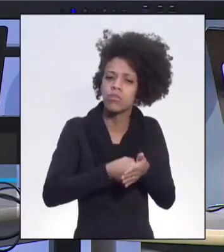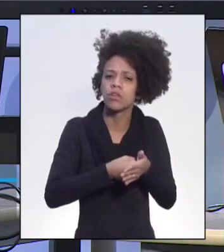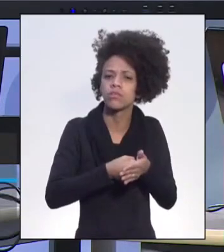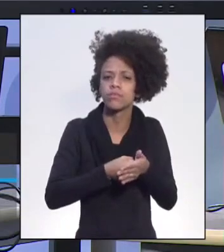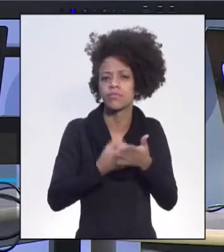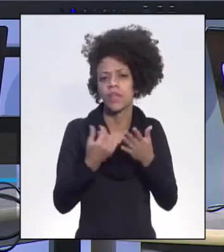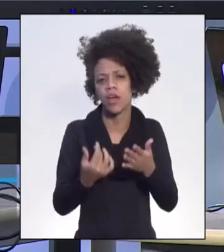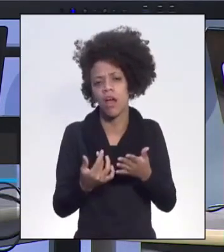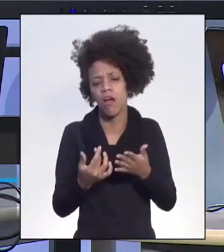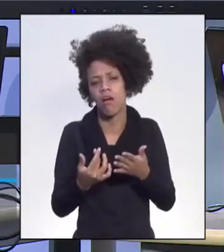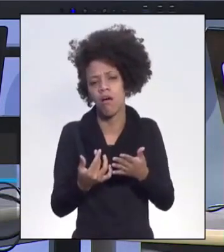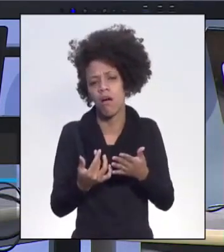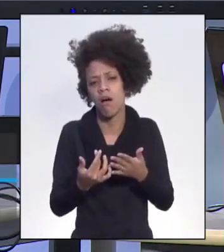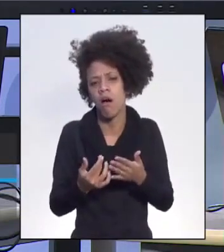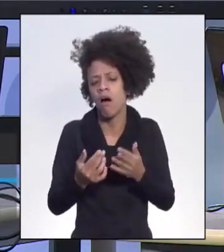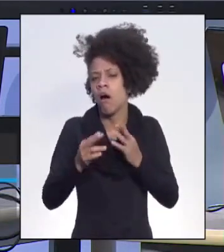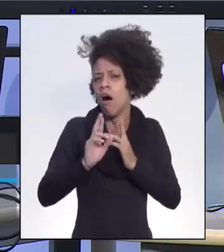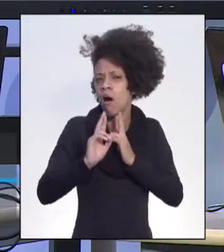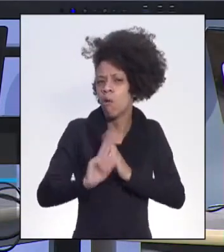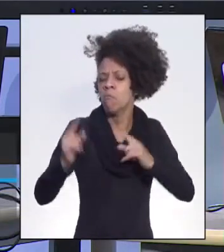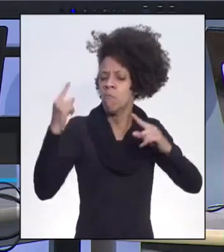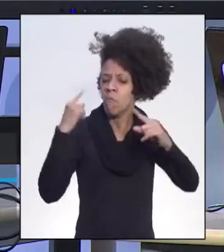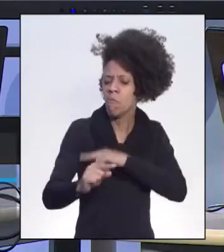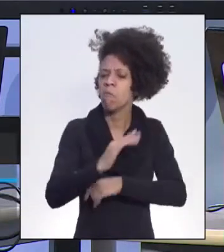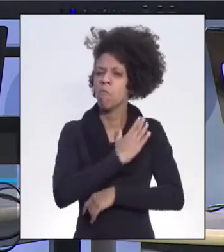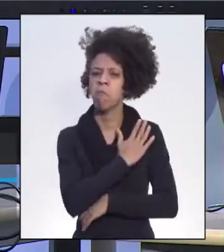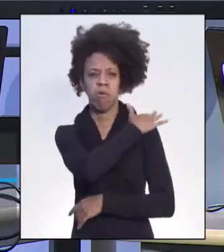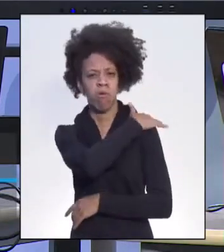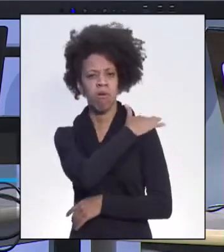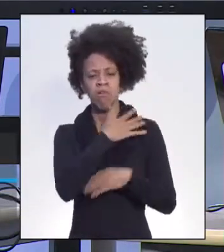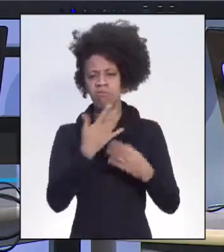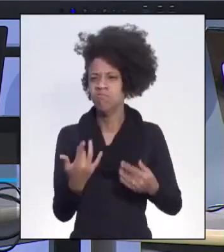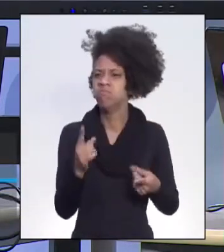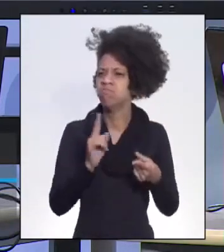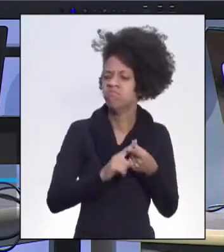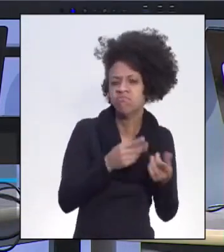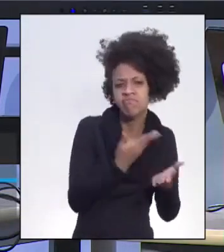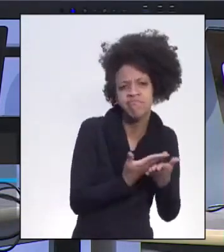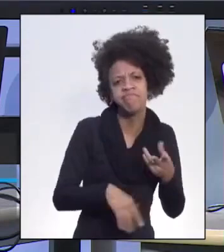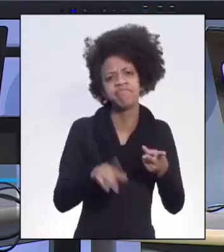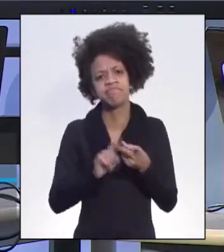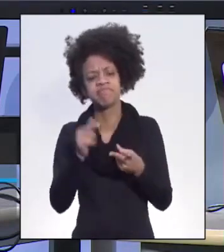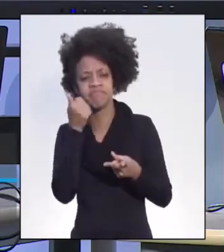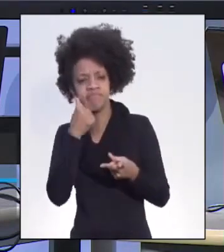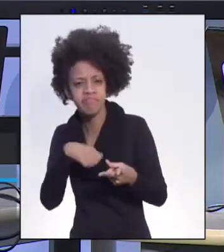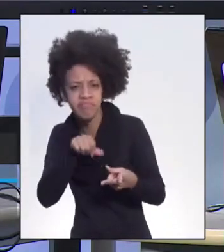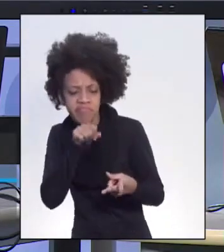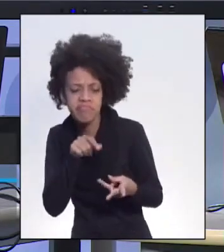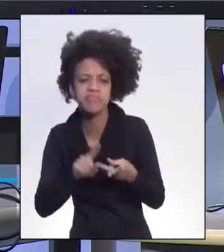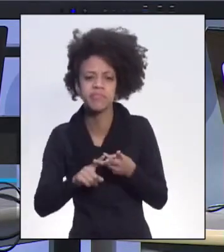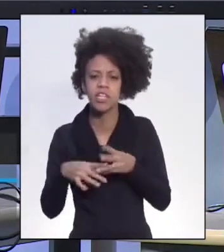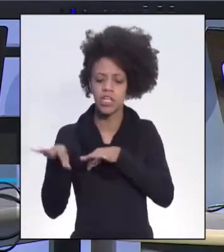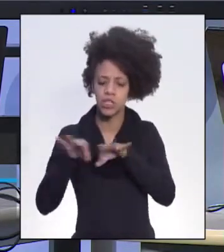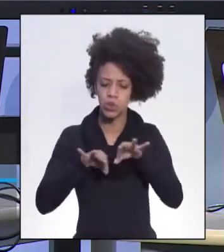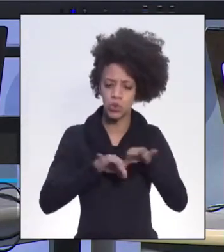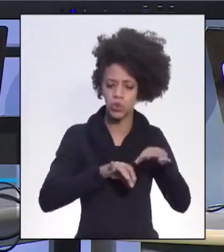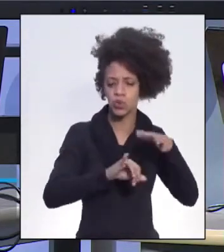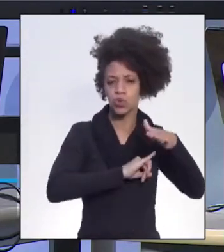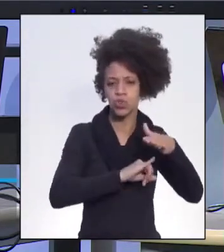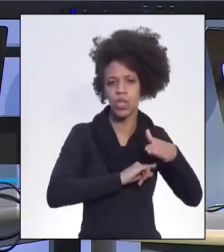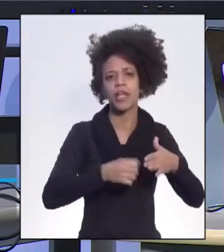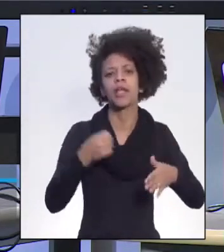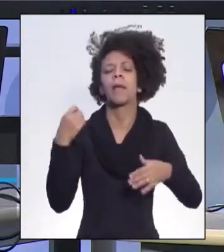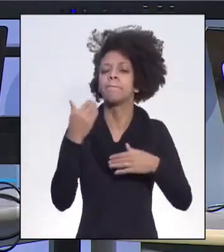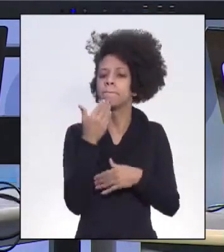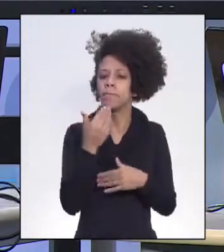contra a ditadura militar, mulheres estudantes, mulheres mães, que se organizaram em sindicatos e reivindicaram